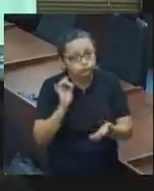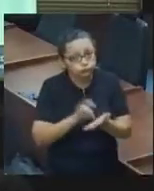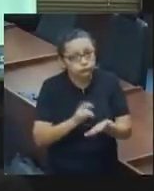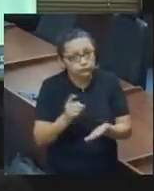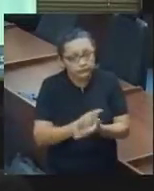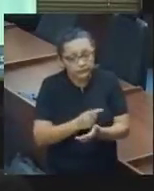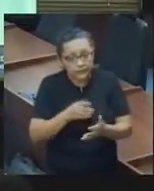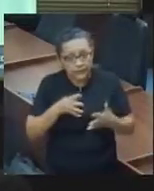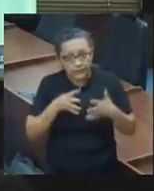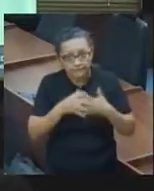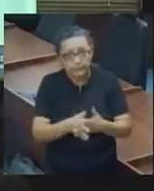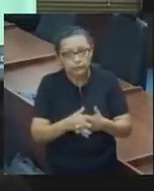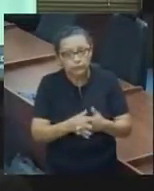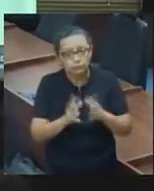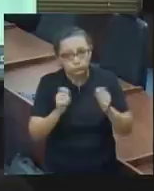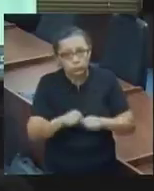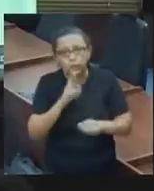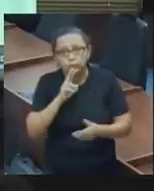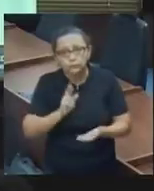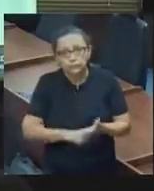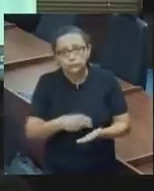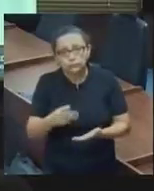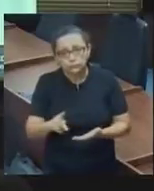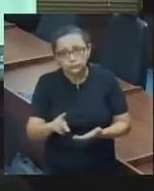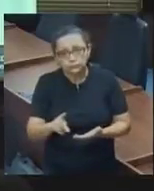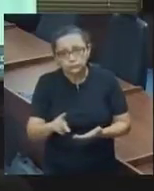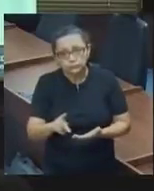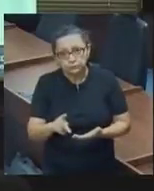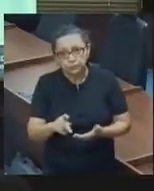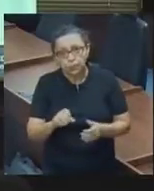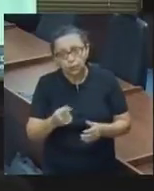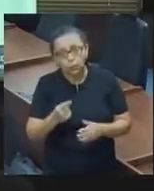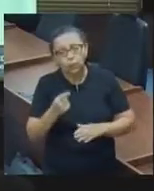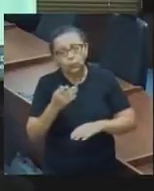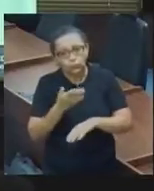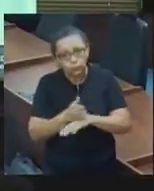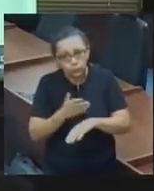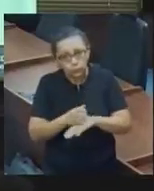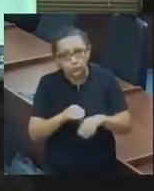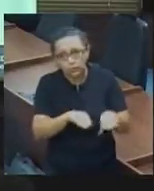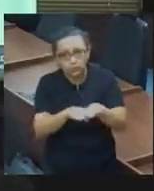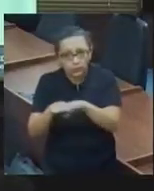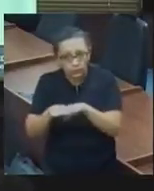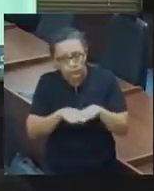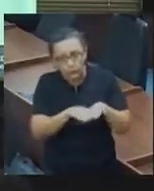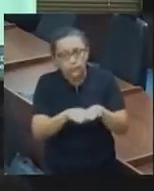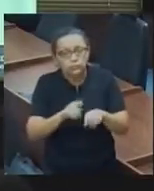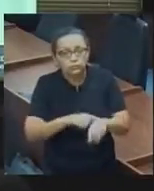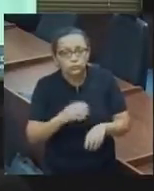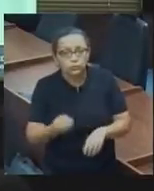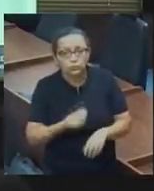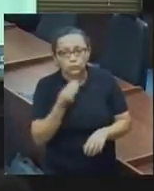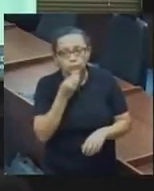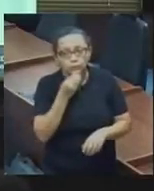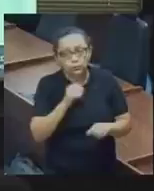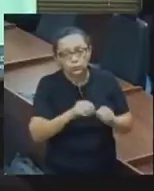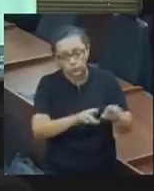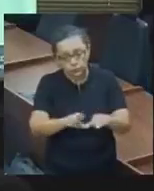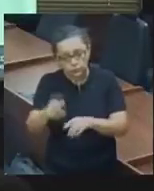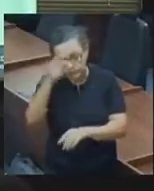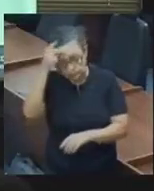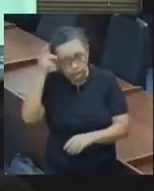impedir a impossibilitar o reconhecimento desfrute ou exercício igualdade de oportunidades com as demais